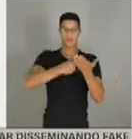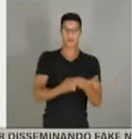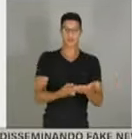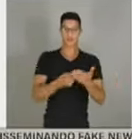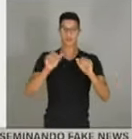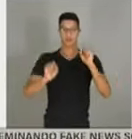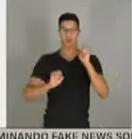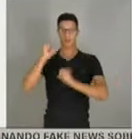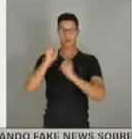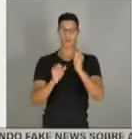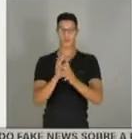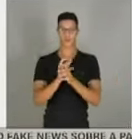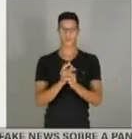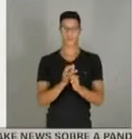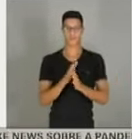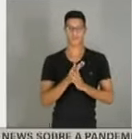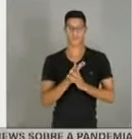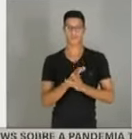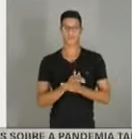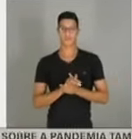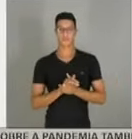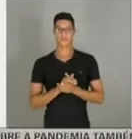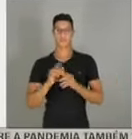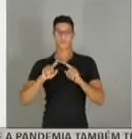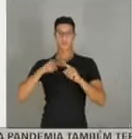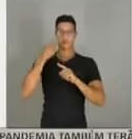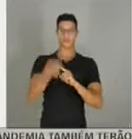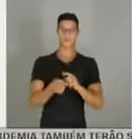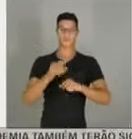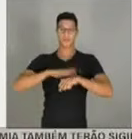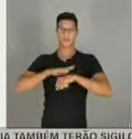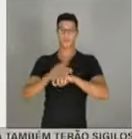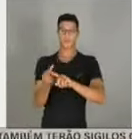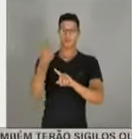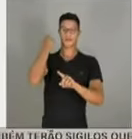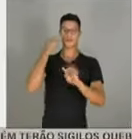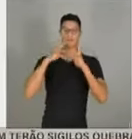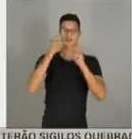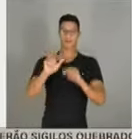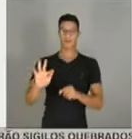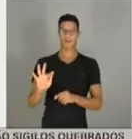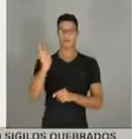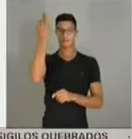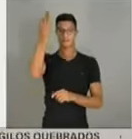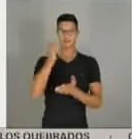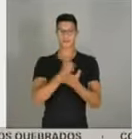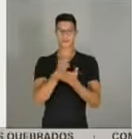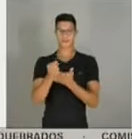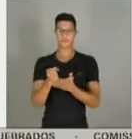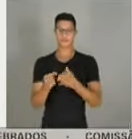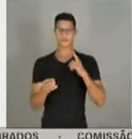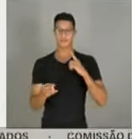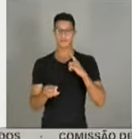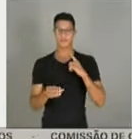do laboratório da Barat. Imediatamente, com data anterior e totalmente falsificada pelo carimbo,